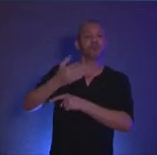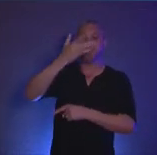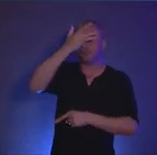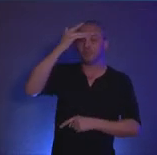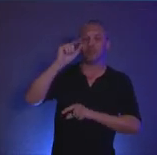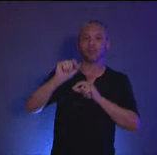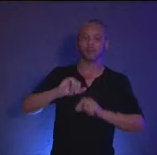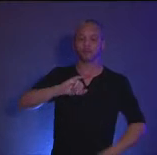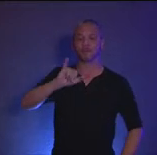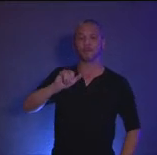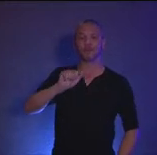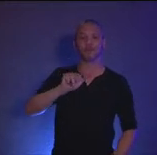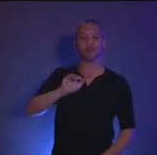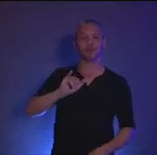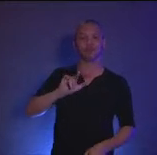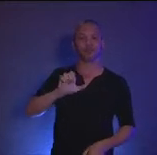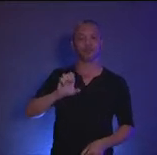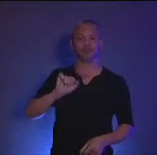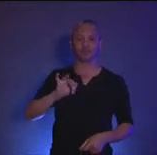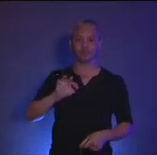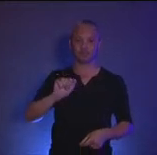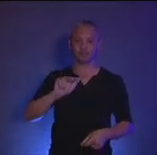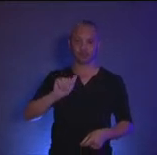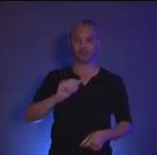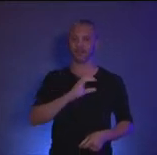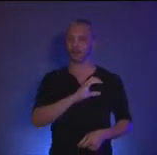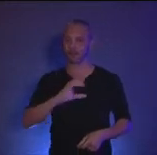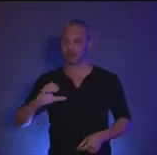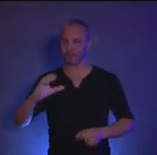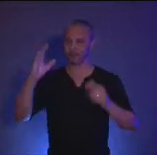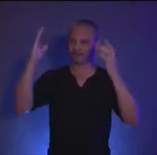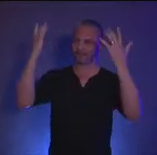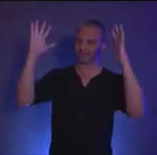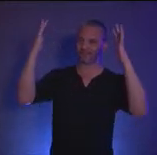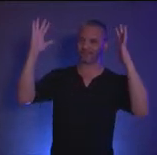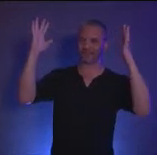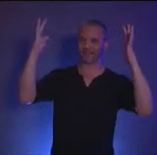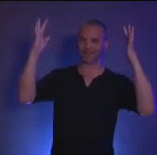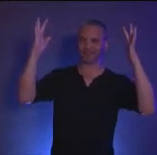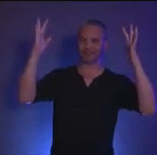a Jamile Santana, coordenadora da Escola de Dados.